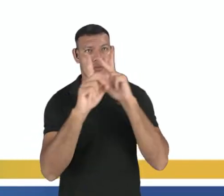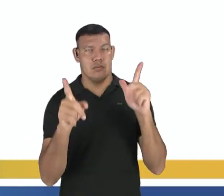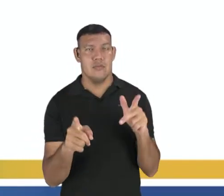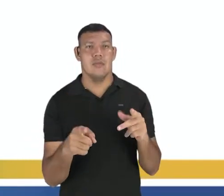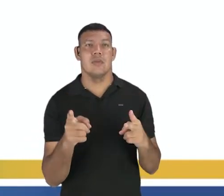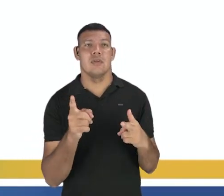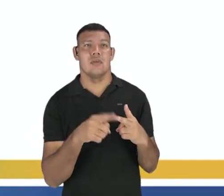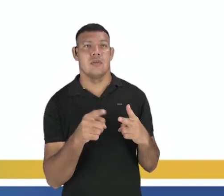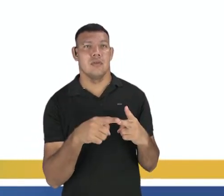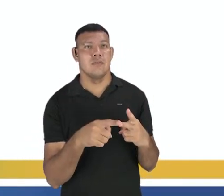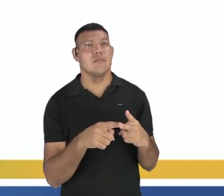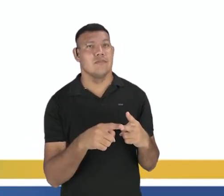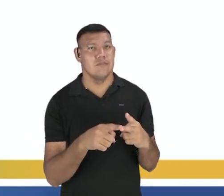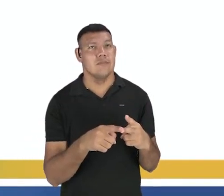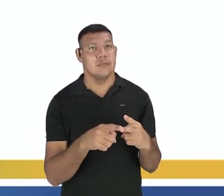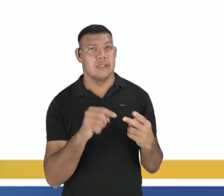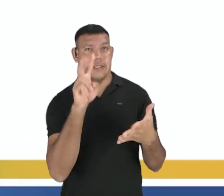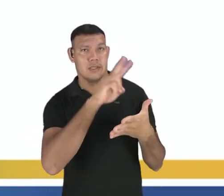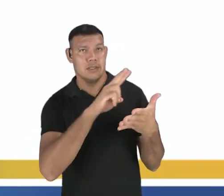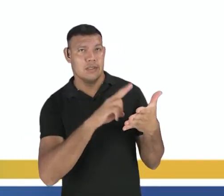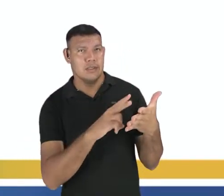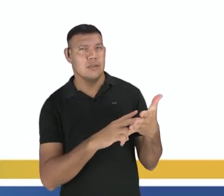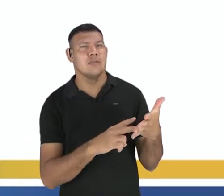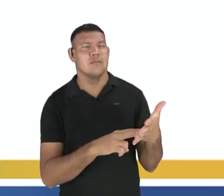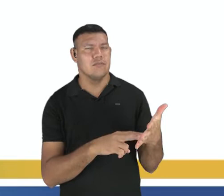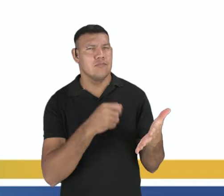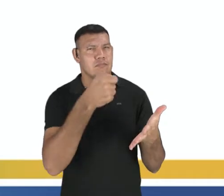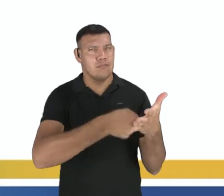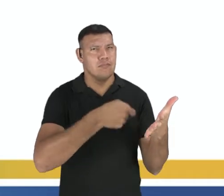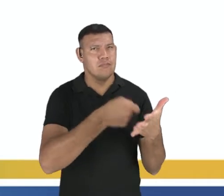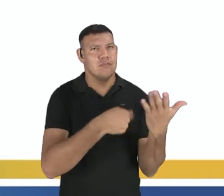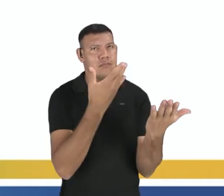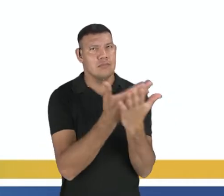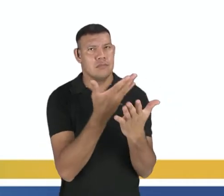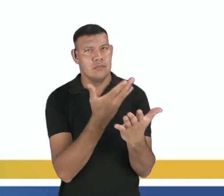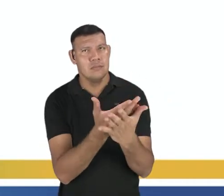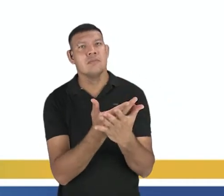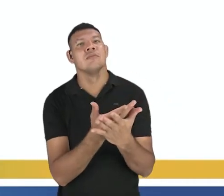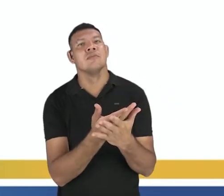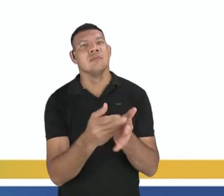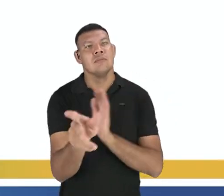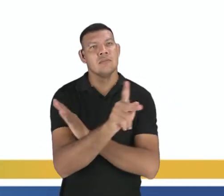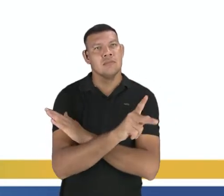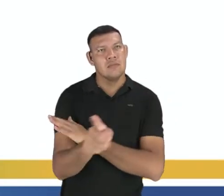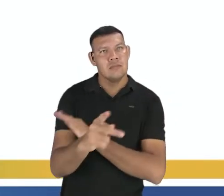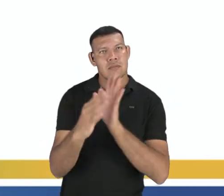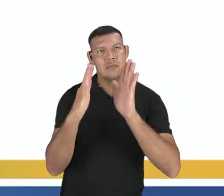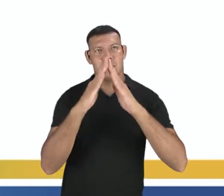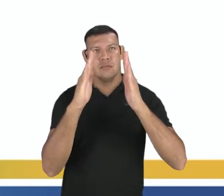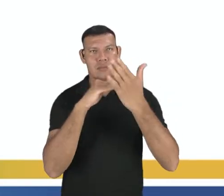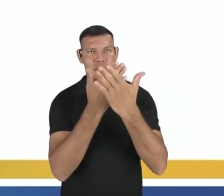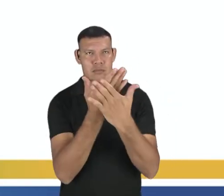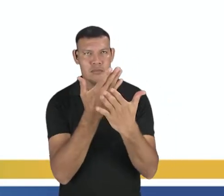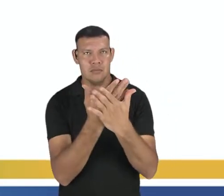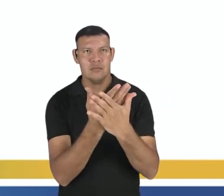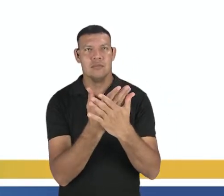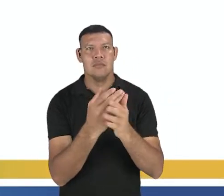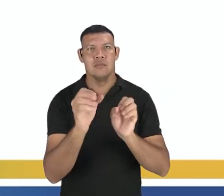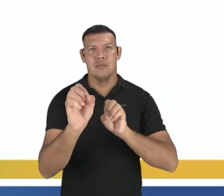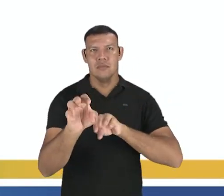leitura voltada para o estudo, já é mais cobrada aí por professores na escola, né? No momento aí da